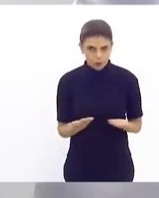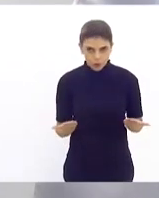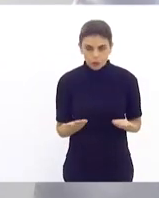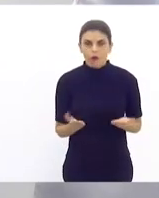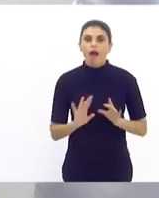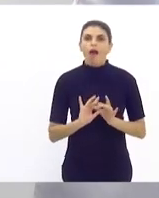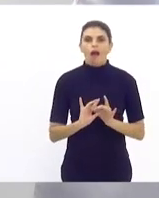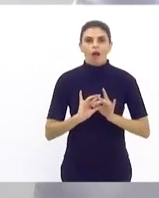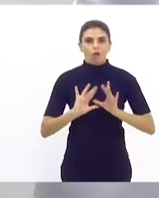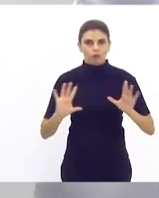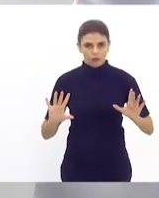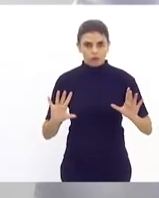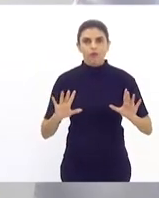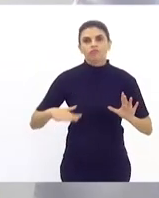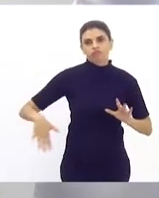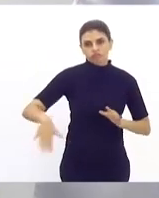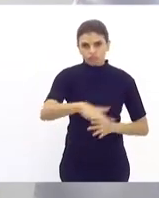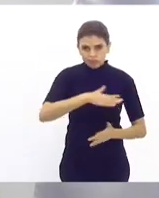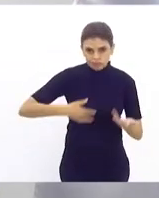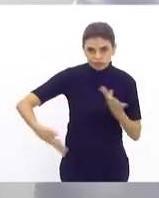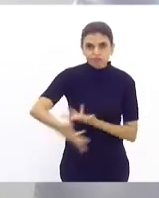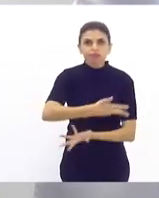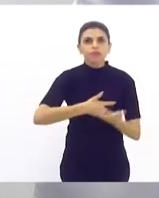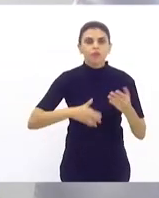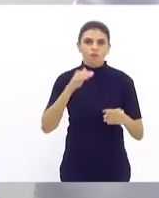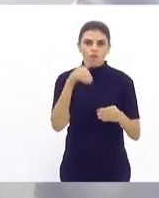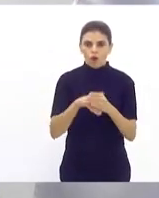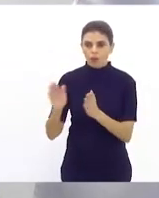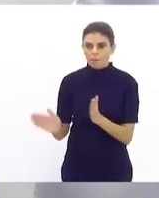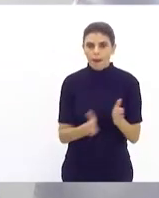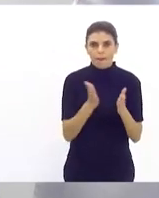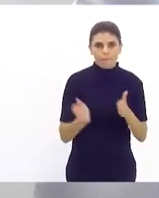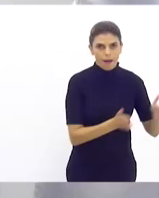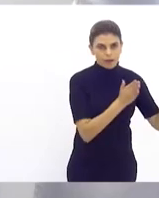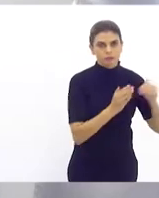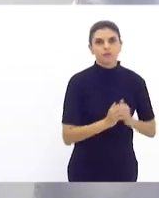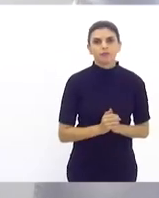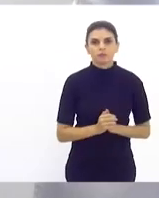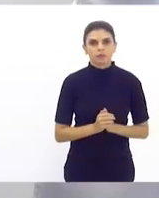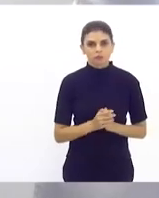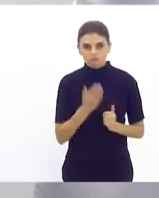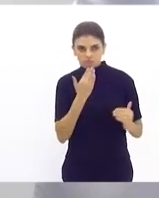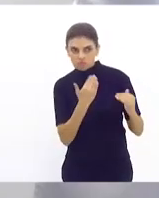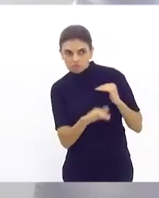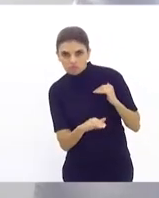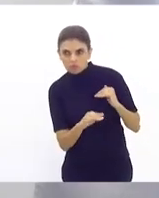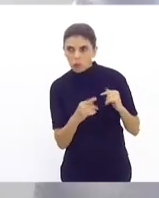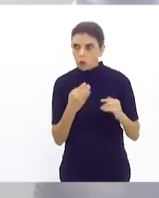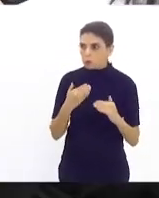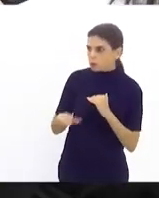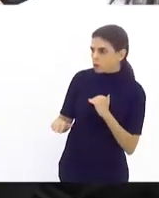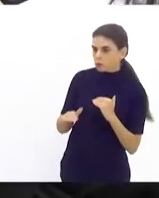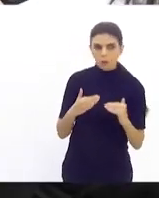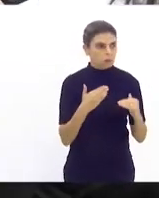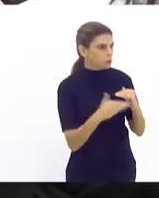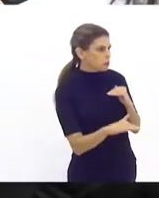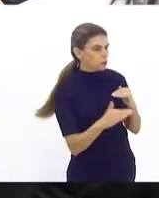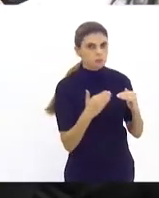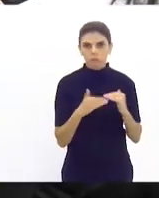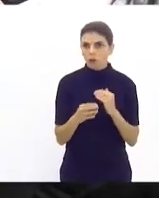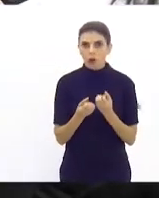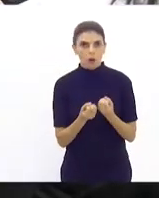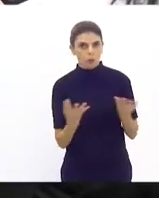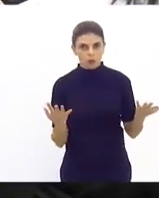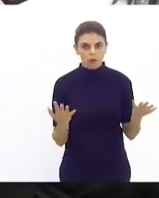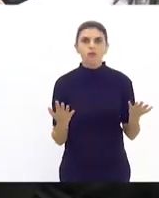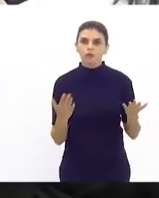vou pedir autorização do colegiado para que a gente vote em bloco. Então, alguém diverge? Alguém diverge da decisão? Não. Vou